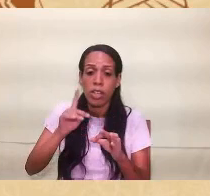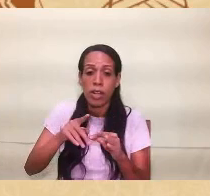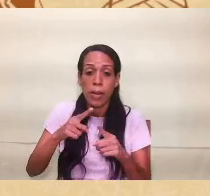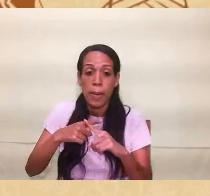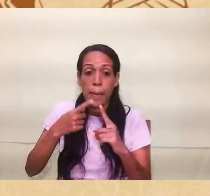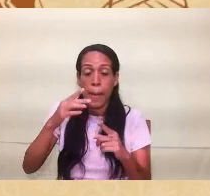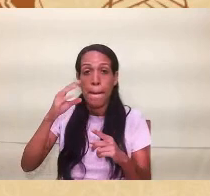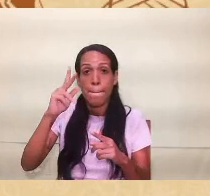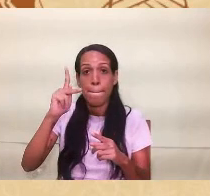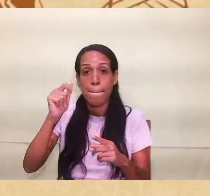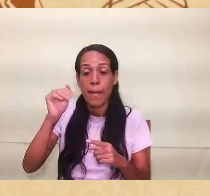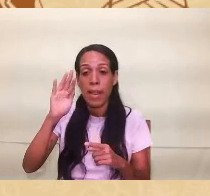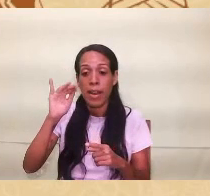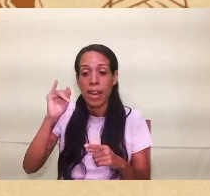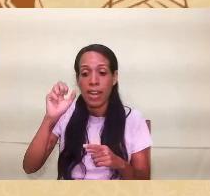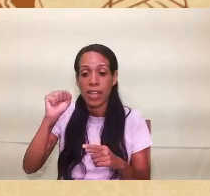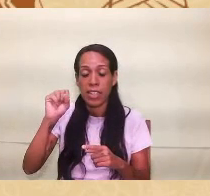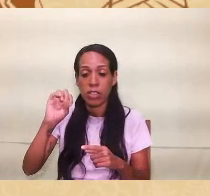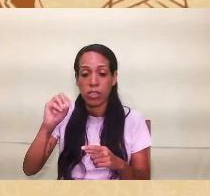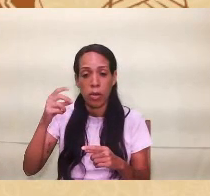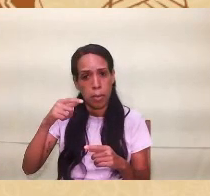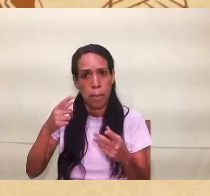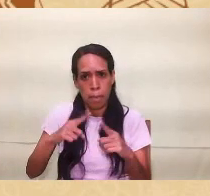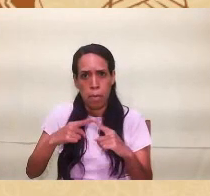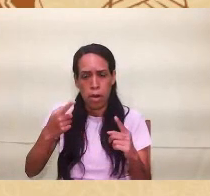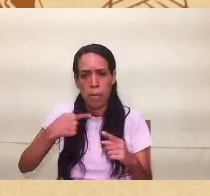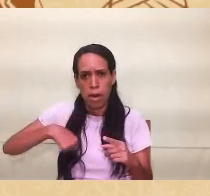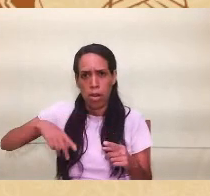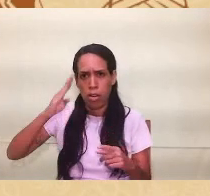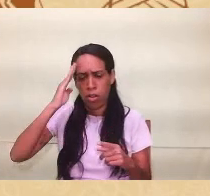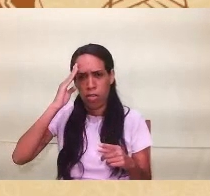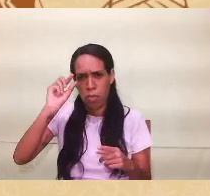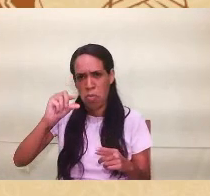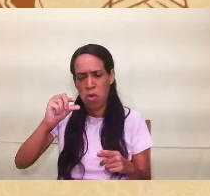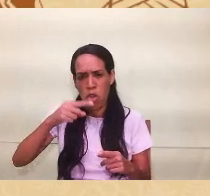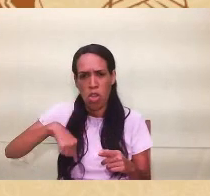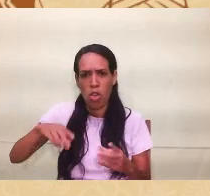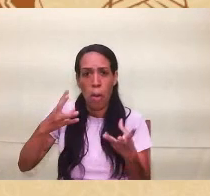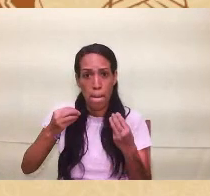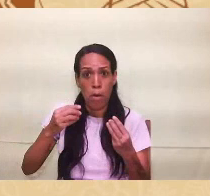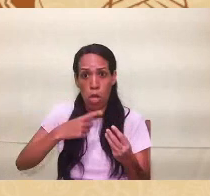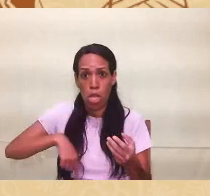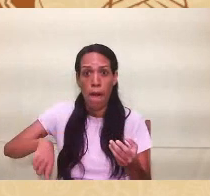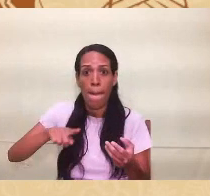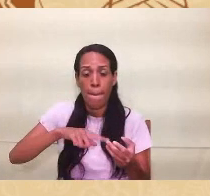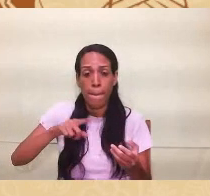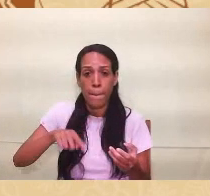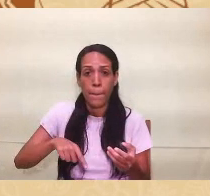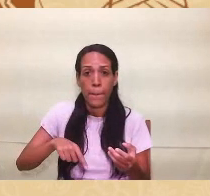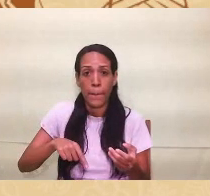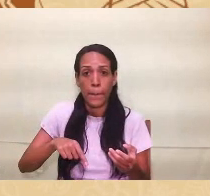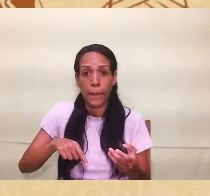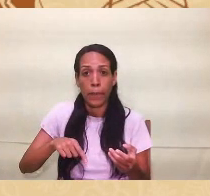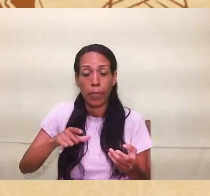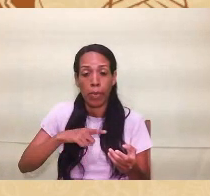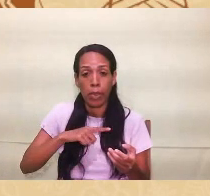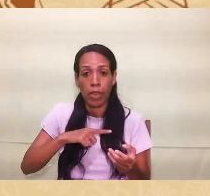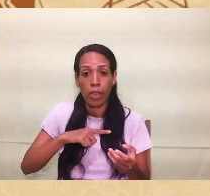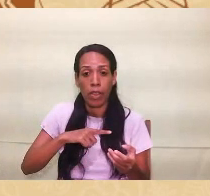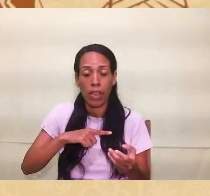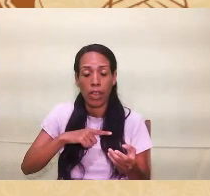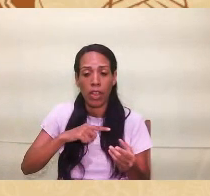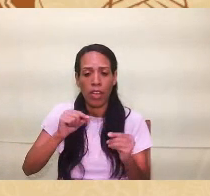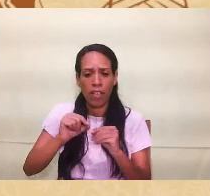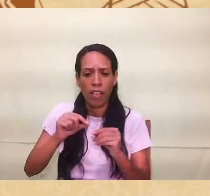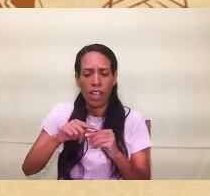paraíso. Então, para entender um pouco de nós, muitos de nós, é bom perceber isso, né?